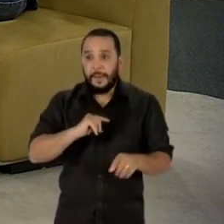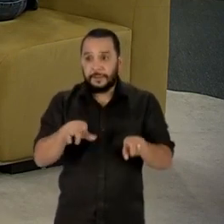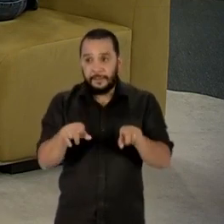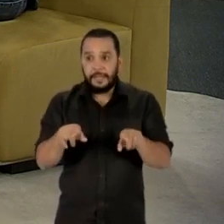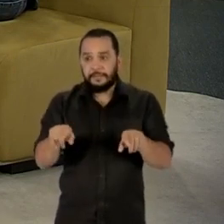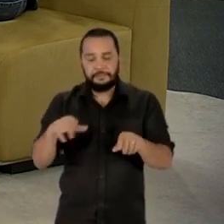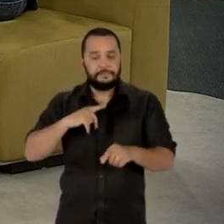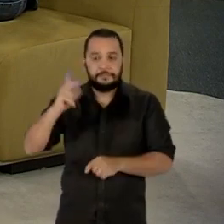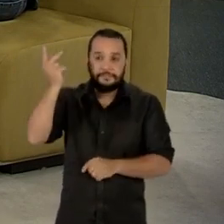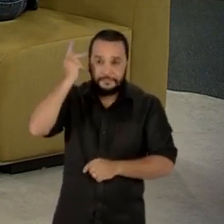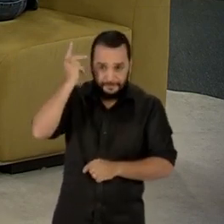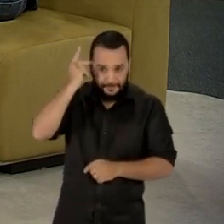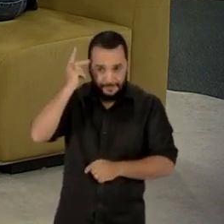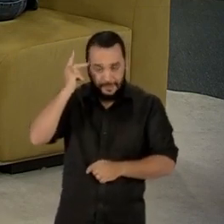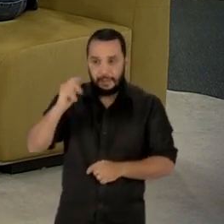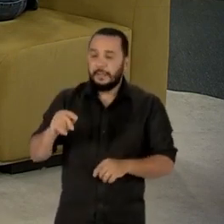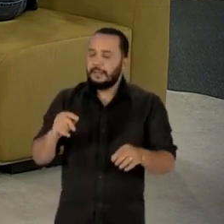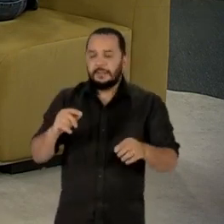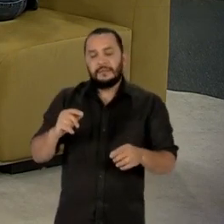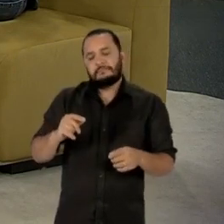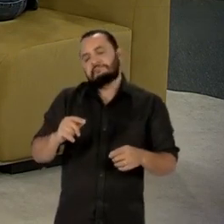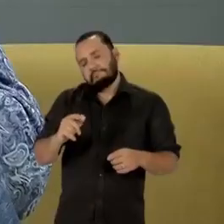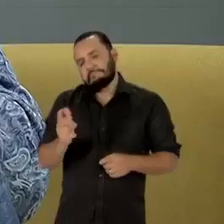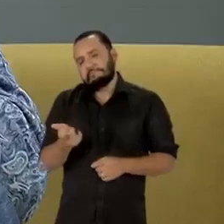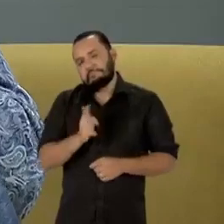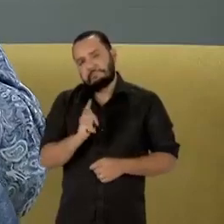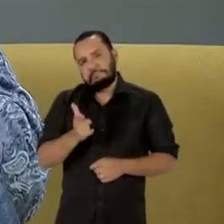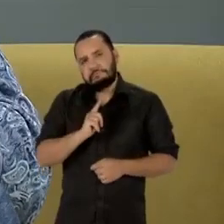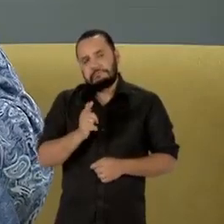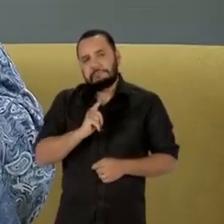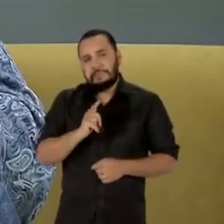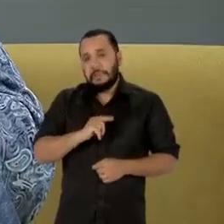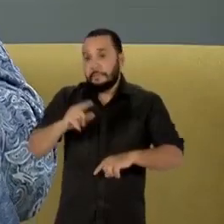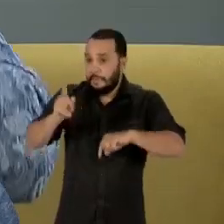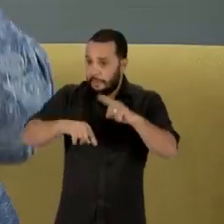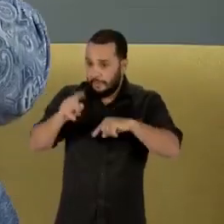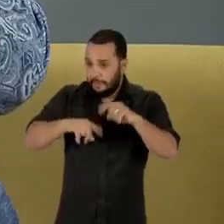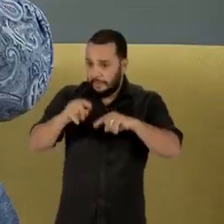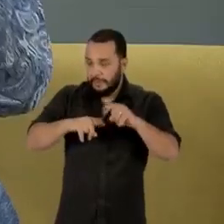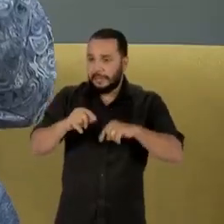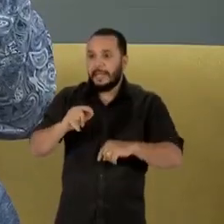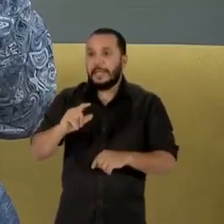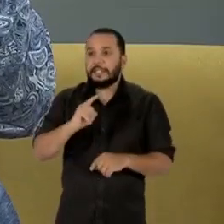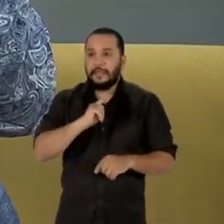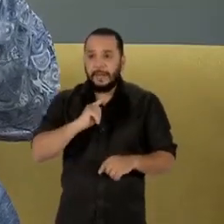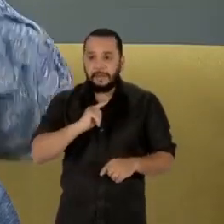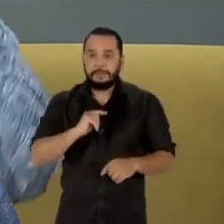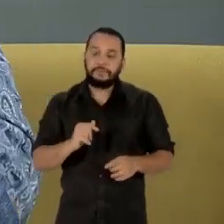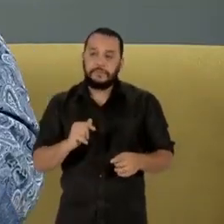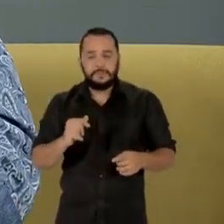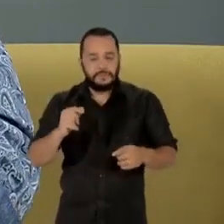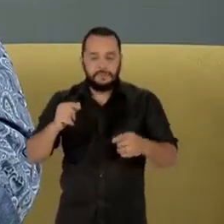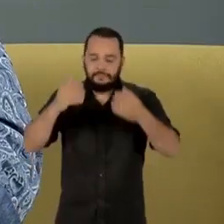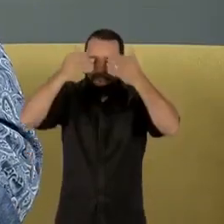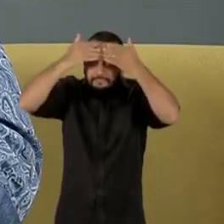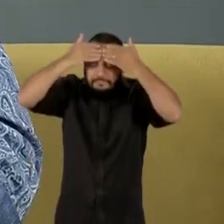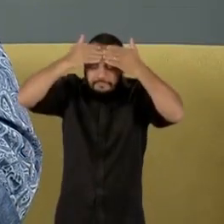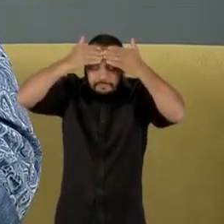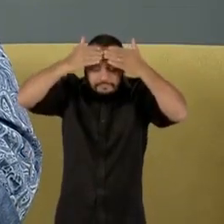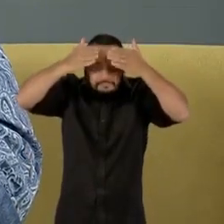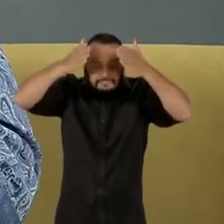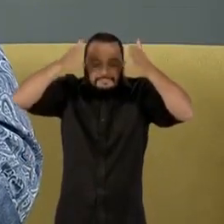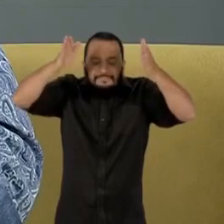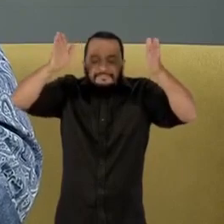que são paulo é um estado que além de produto tem a mente do